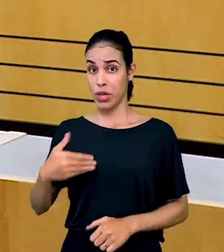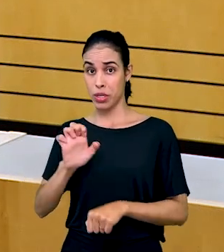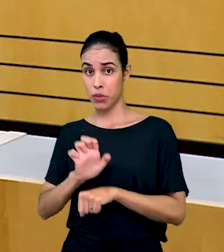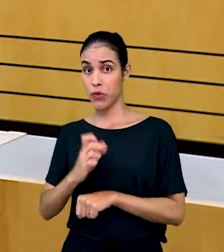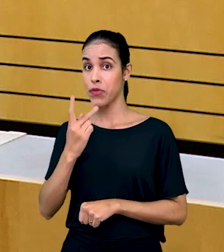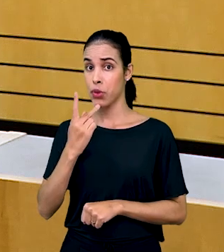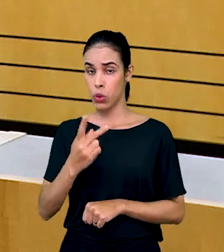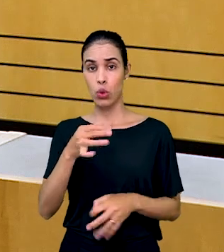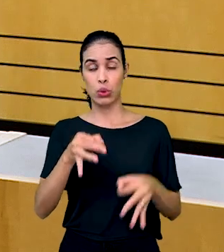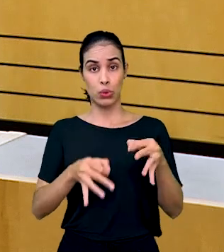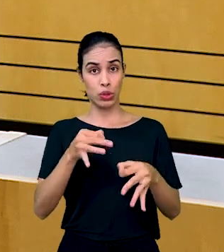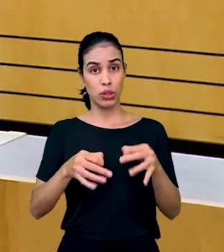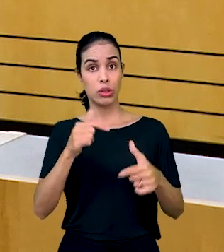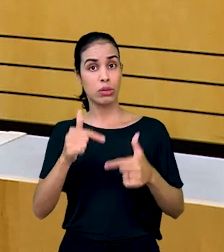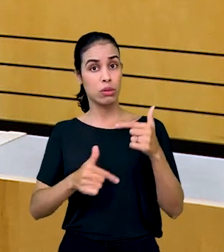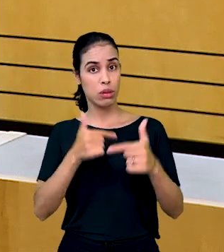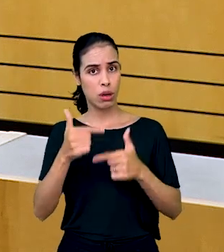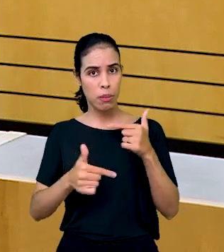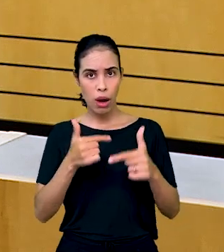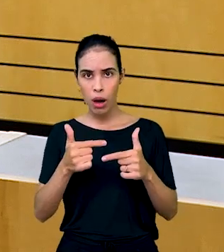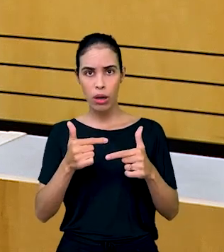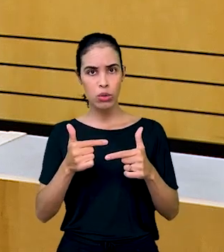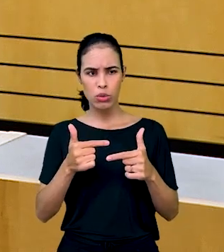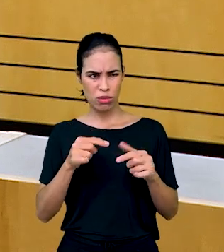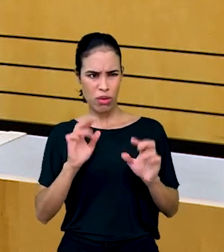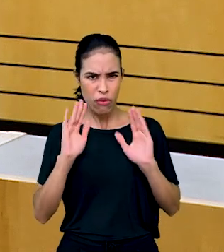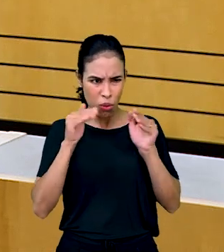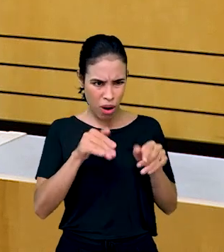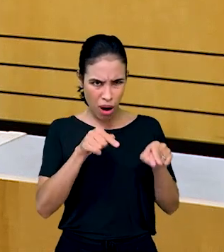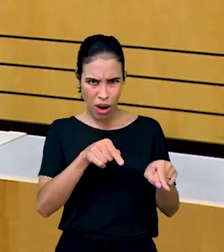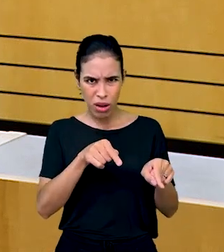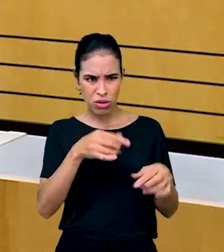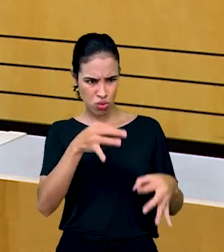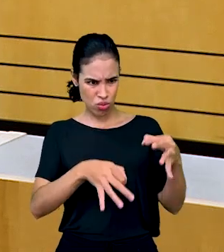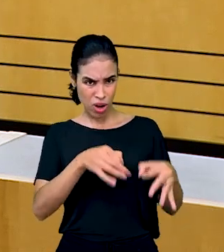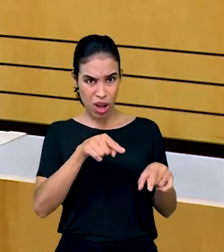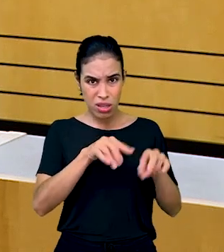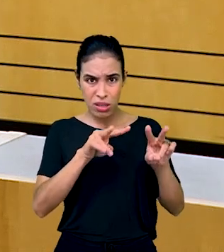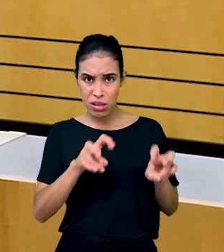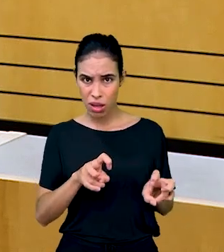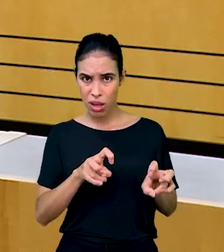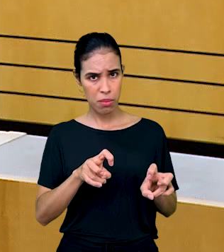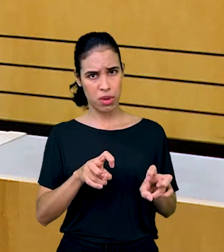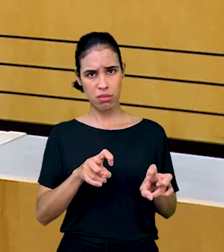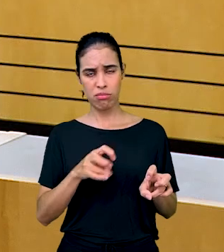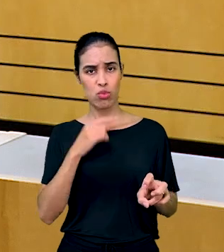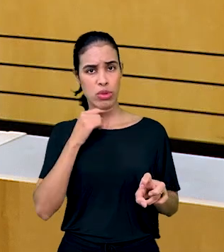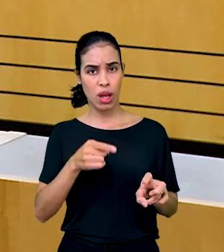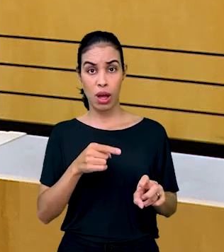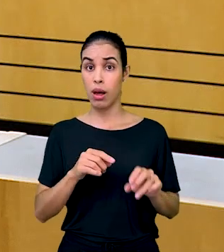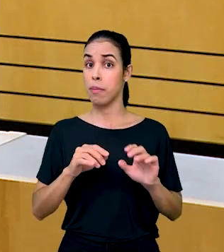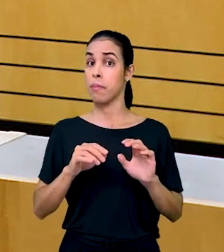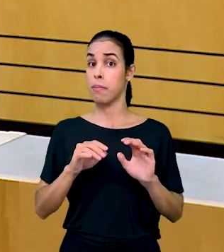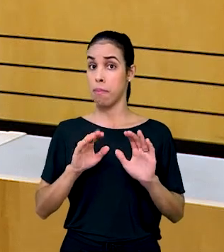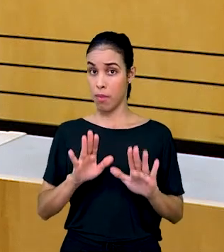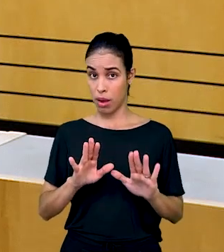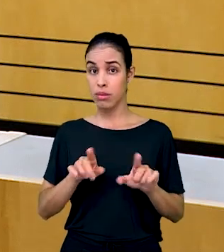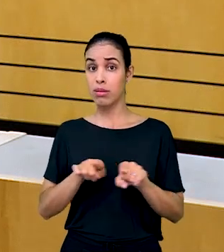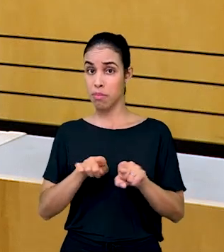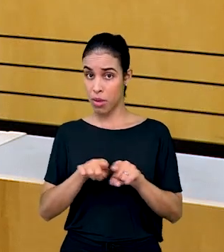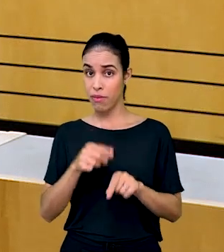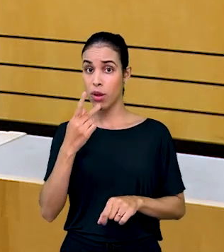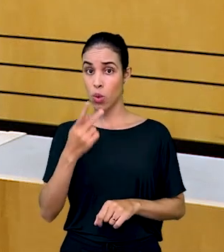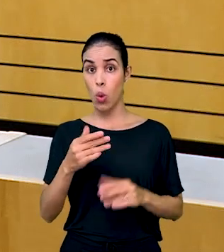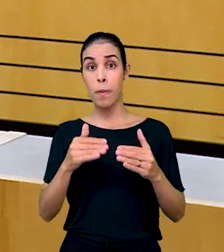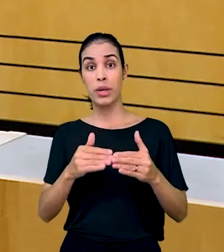também sustentou que a Justiça do Trabalho seria incompetente para julgar demandas de servidores temporários. Além